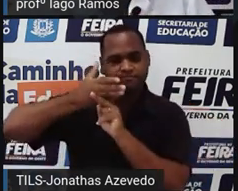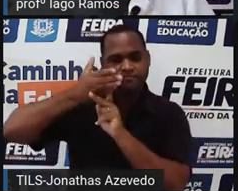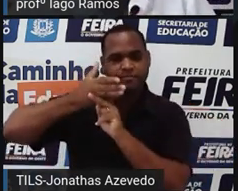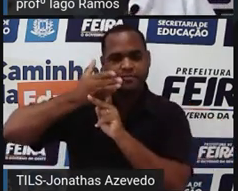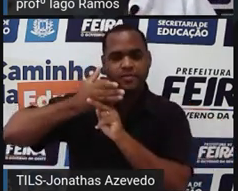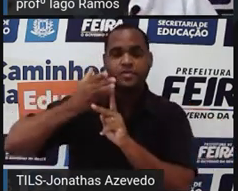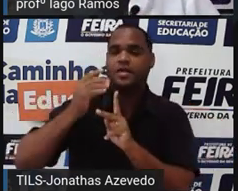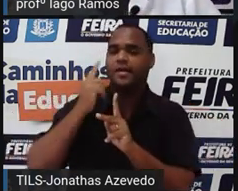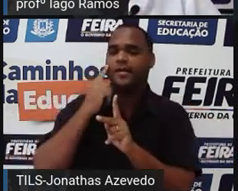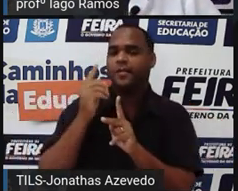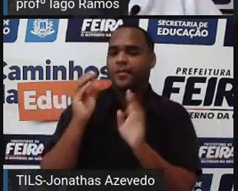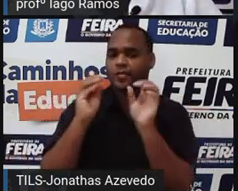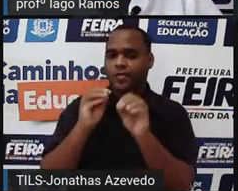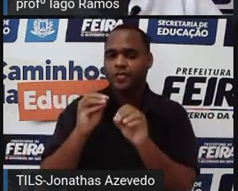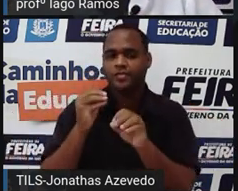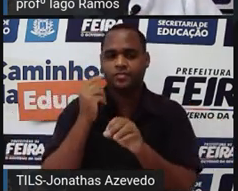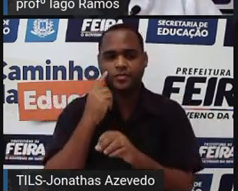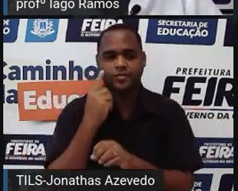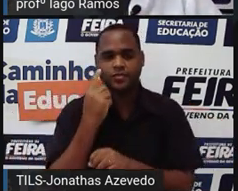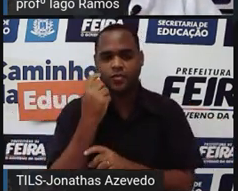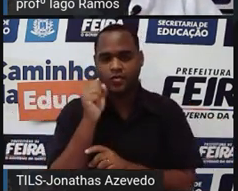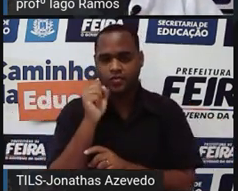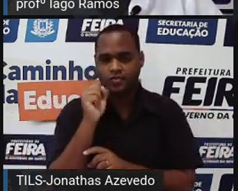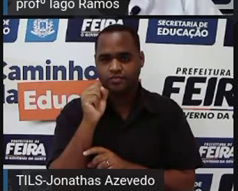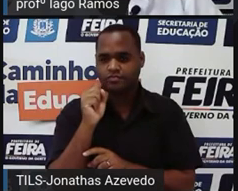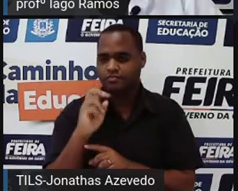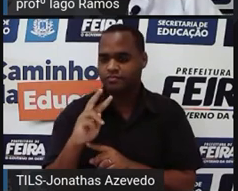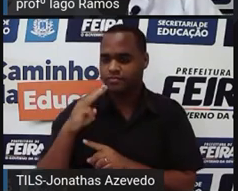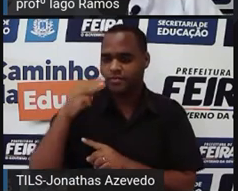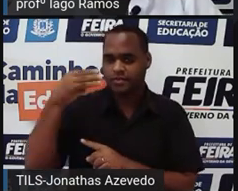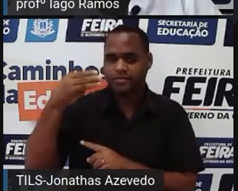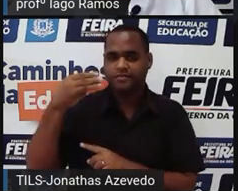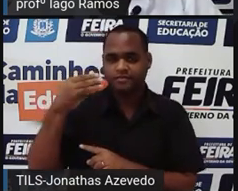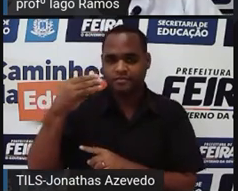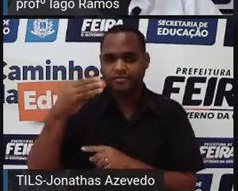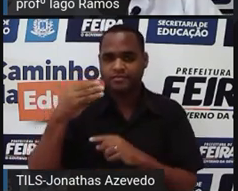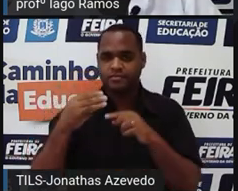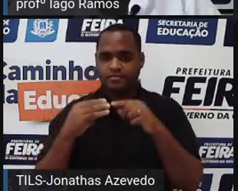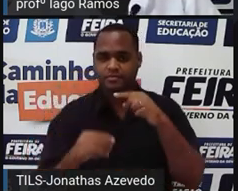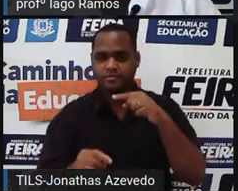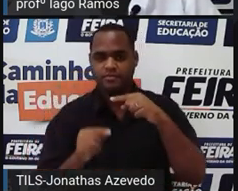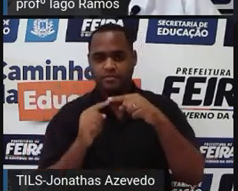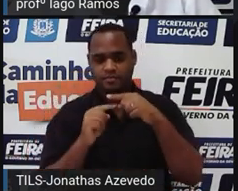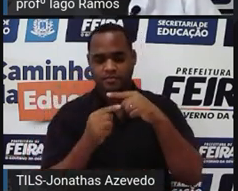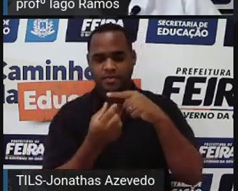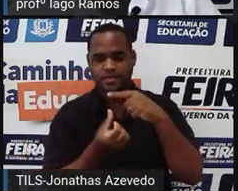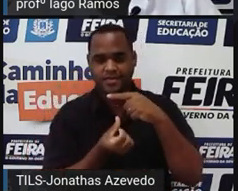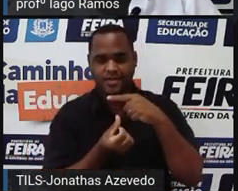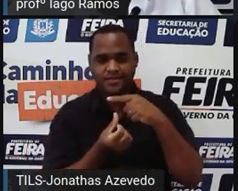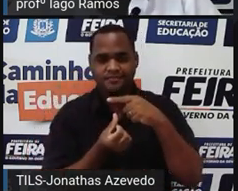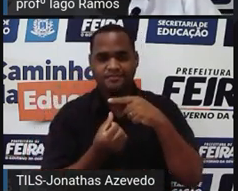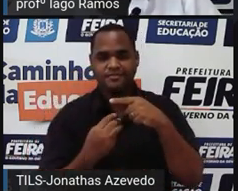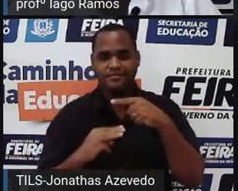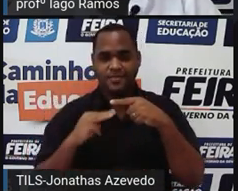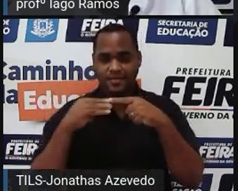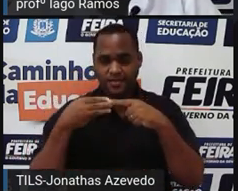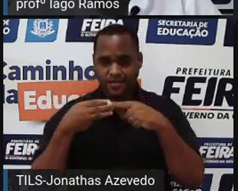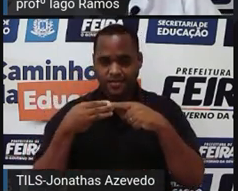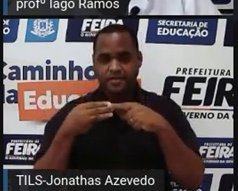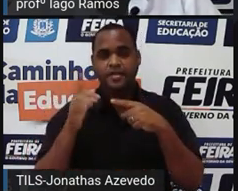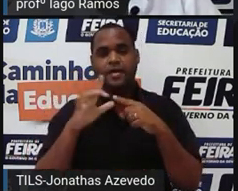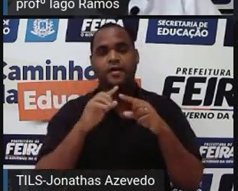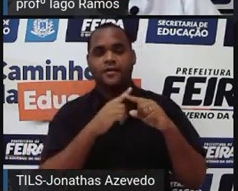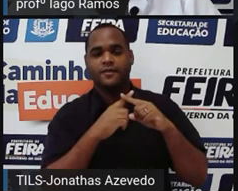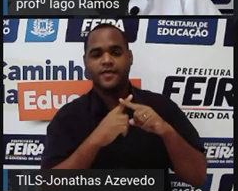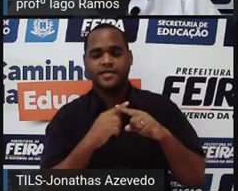marquei, vai ficar assim, ó, 18 elevado a 3 dividido por 6 elevado a 3